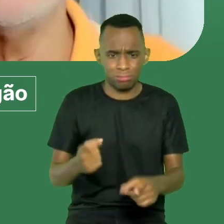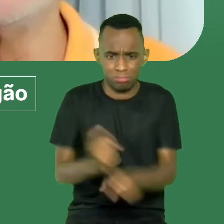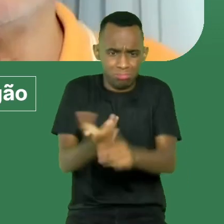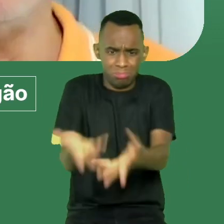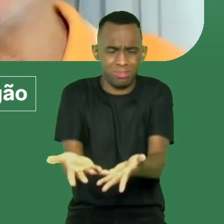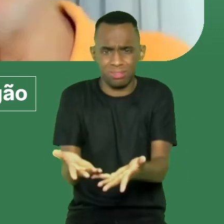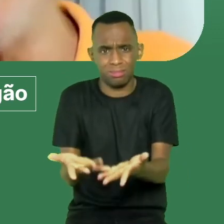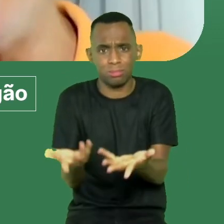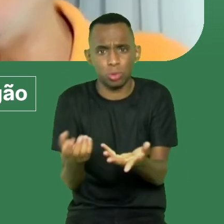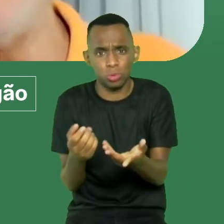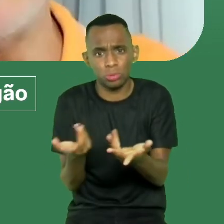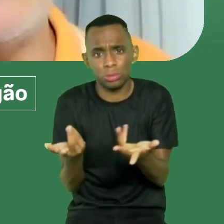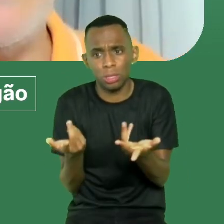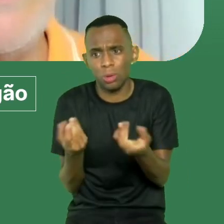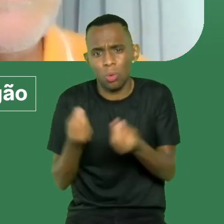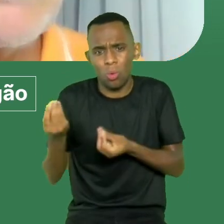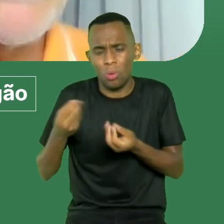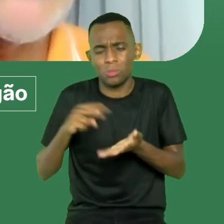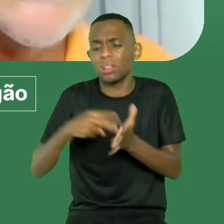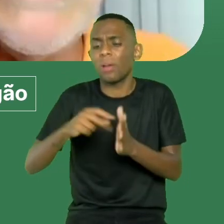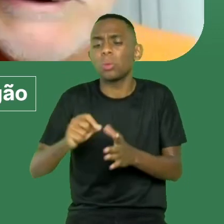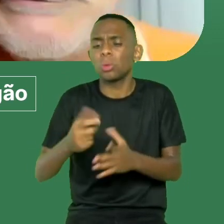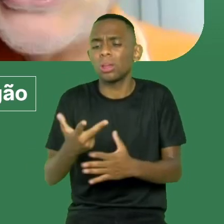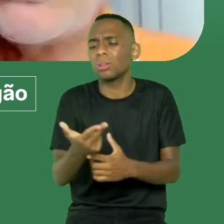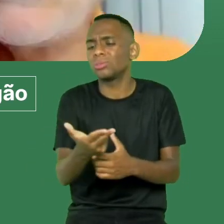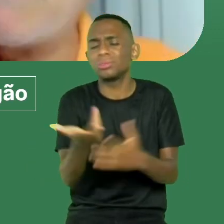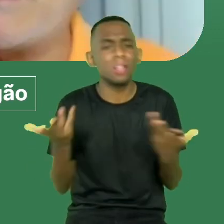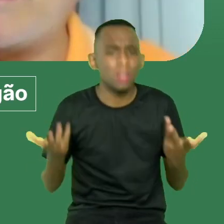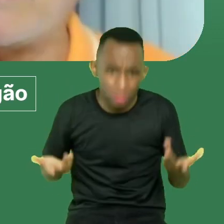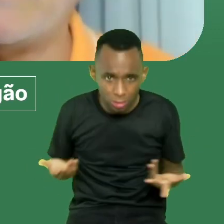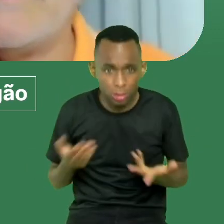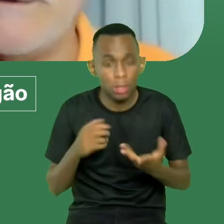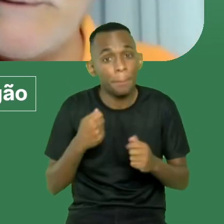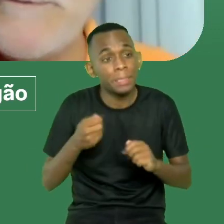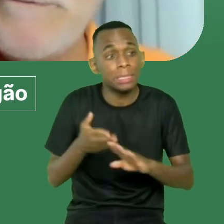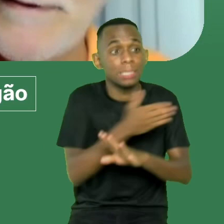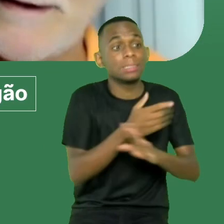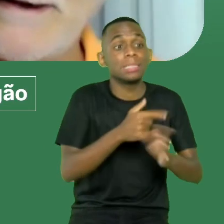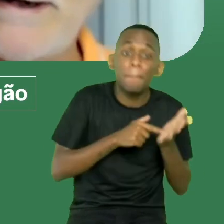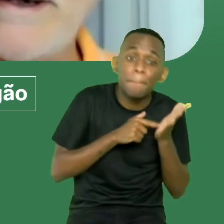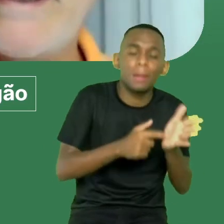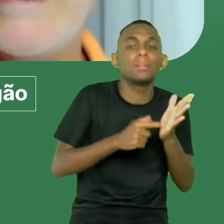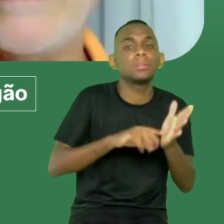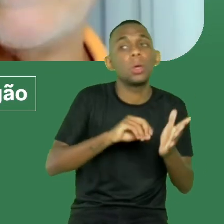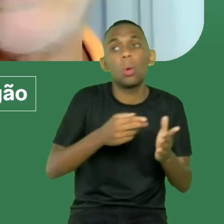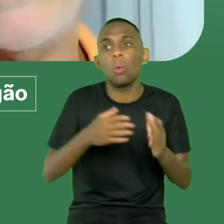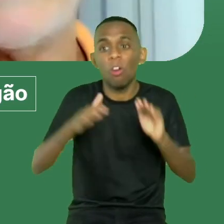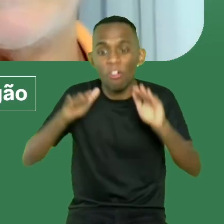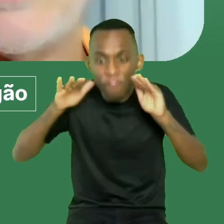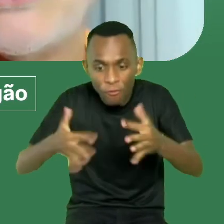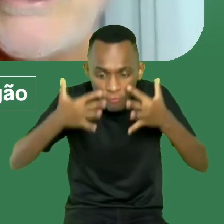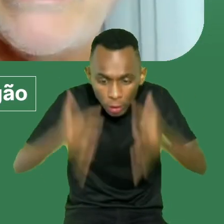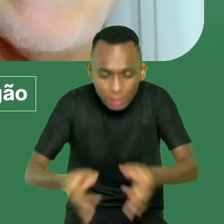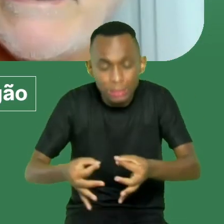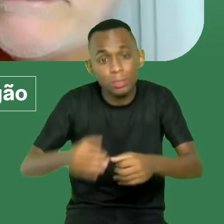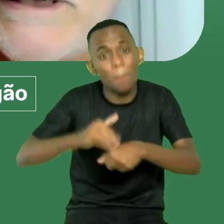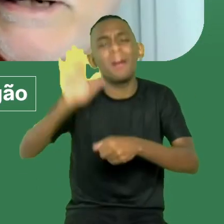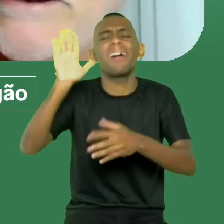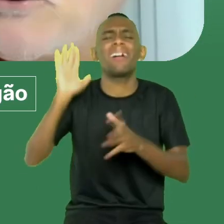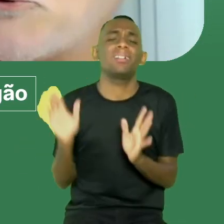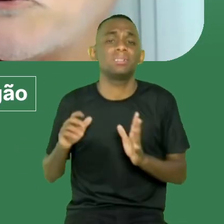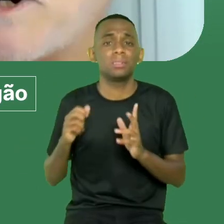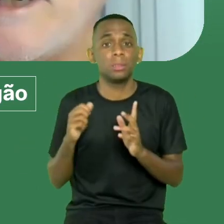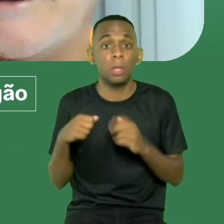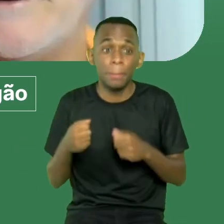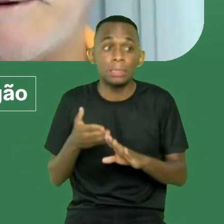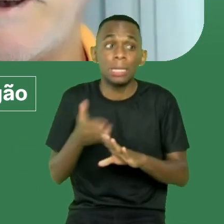faz sentido, vai ficar meio inverossímil, uma coisa assim, Ou dá na cara demais, né? Na cena. Então, essa tesoura tem que aparecer